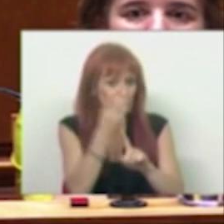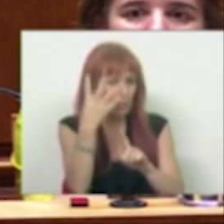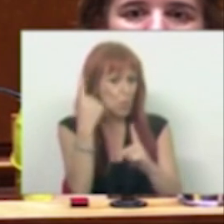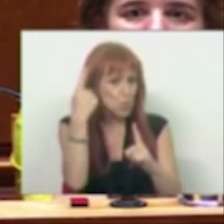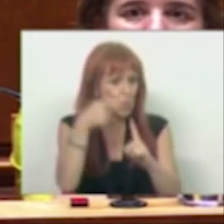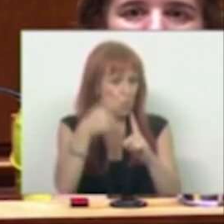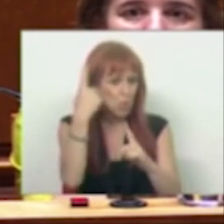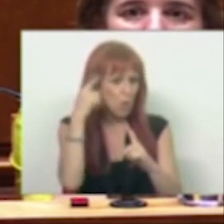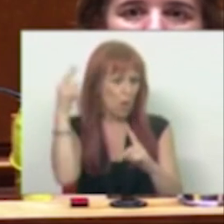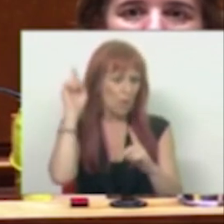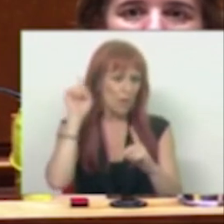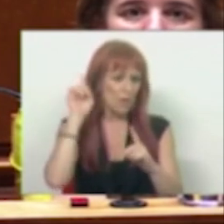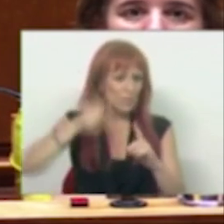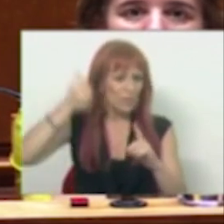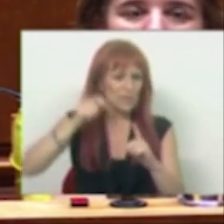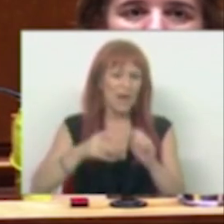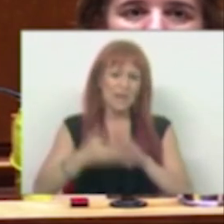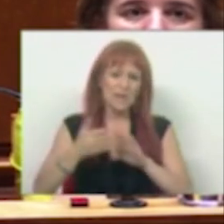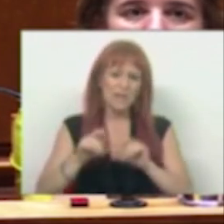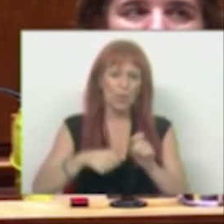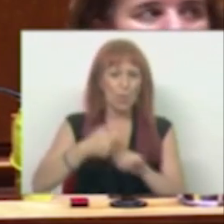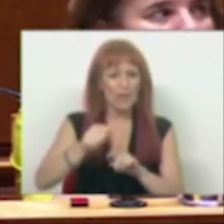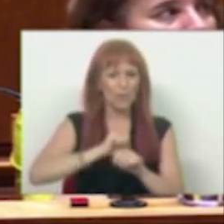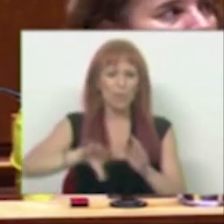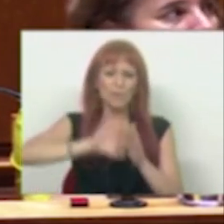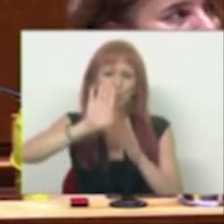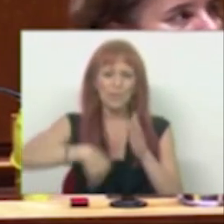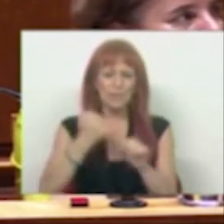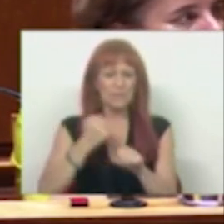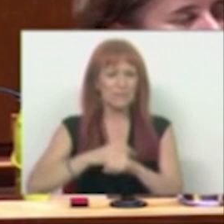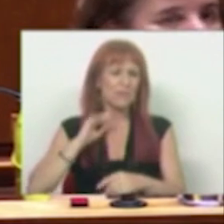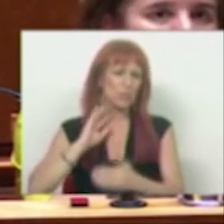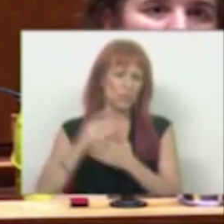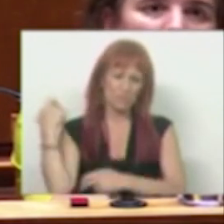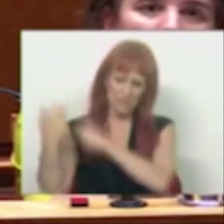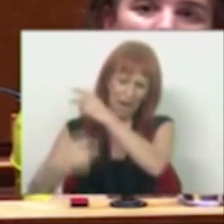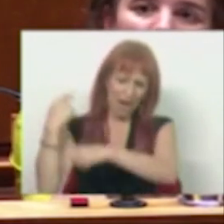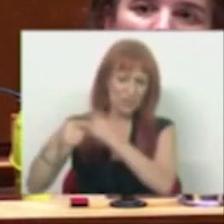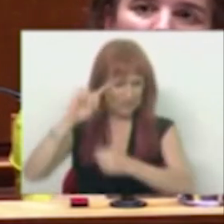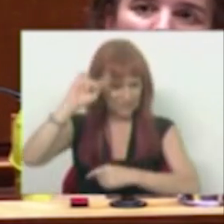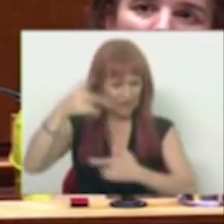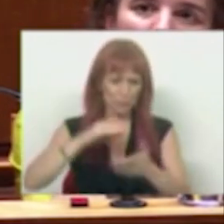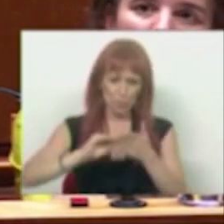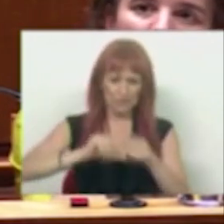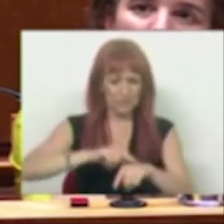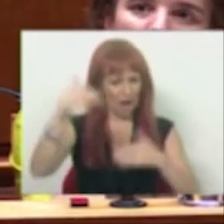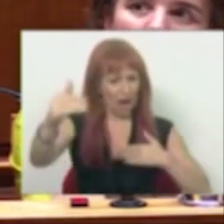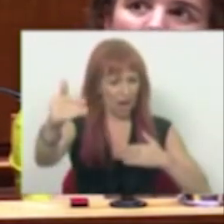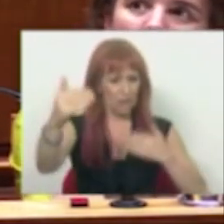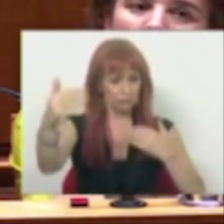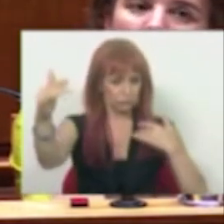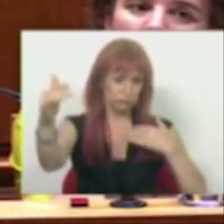fundamentais acelerar o combate à precariedade. Nos últimos anos, como sabe, não só os contratos a prazo